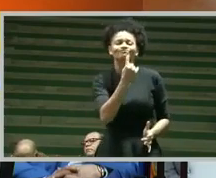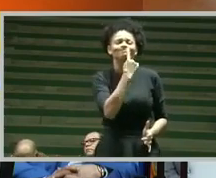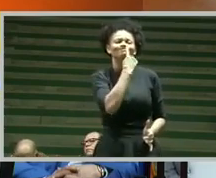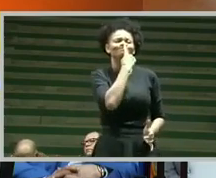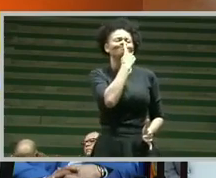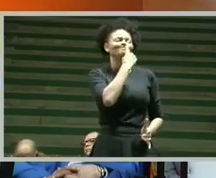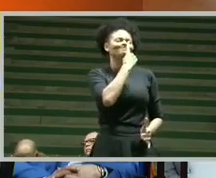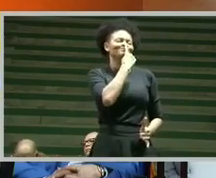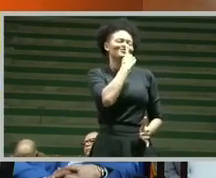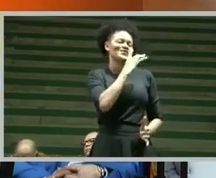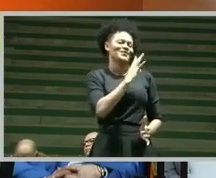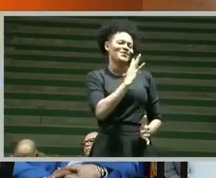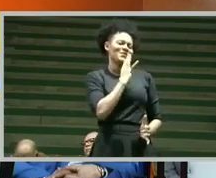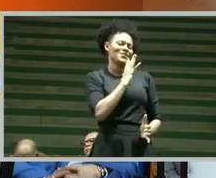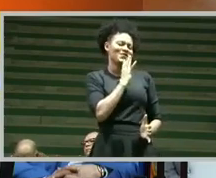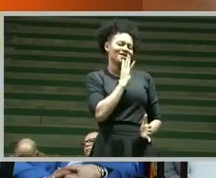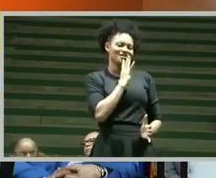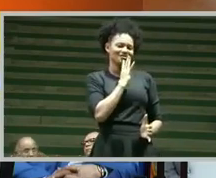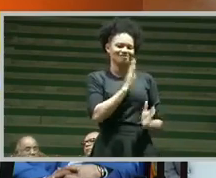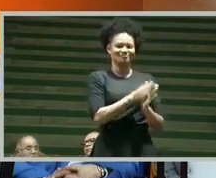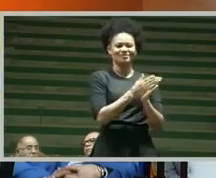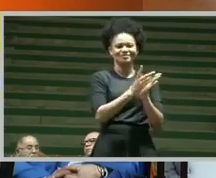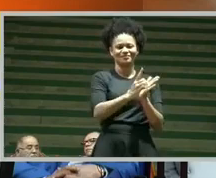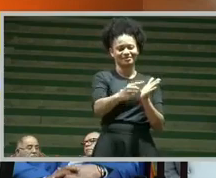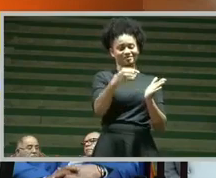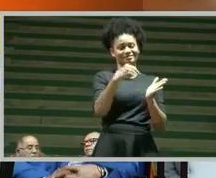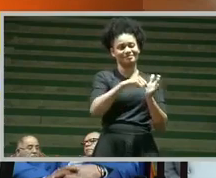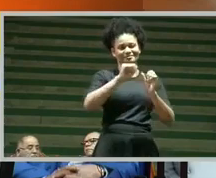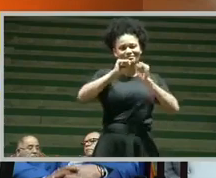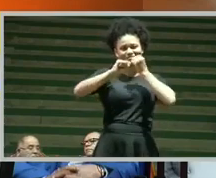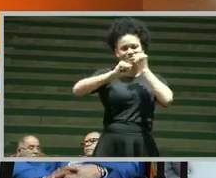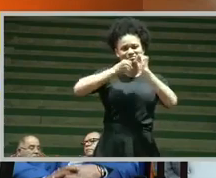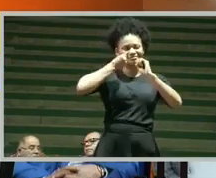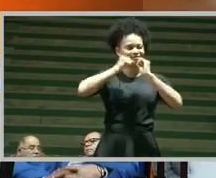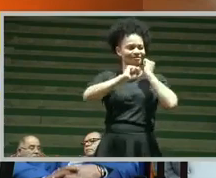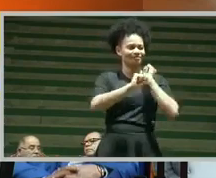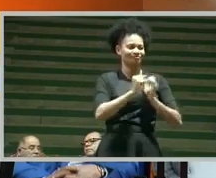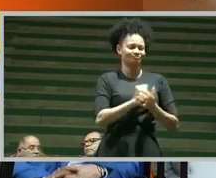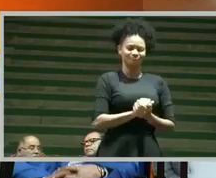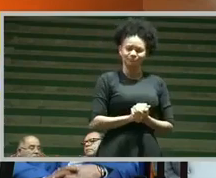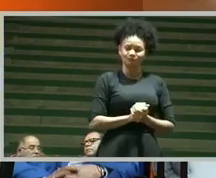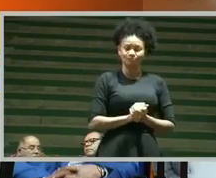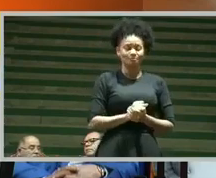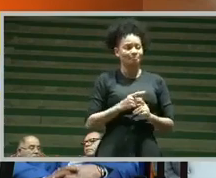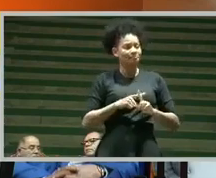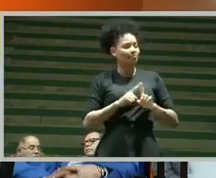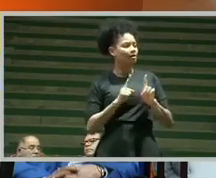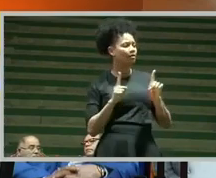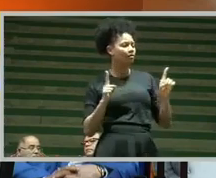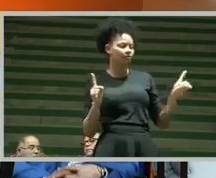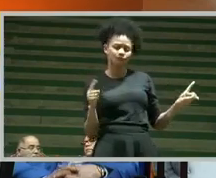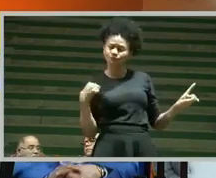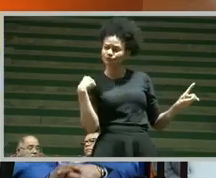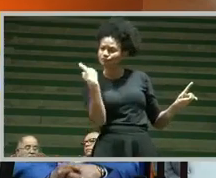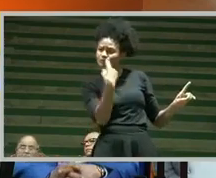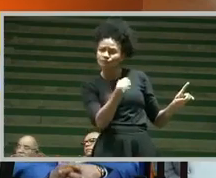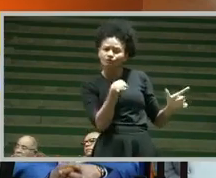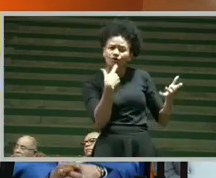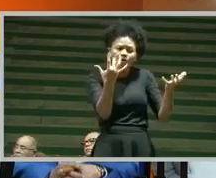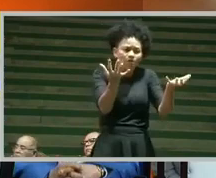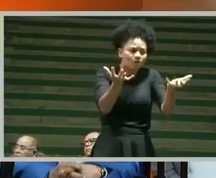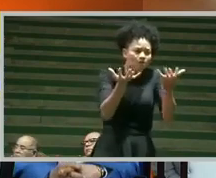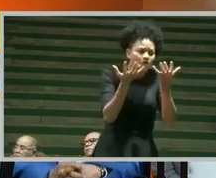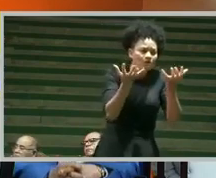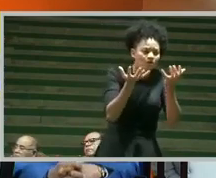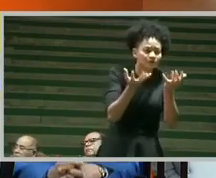familiarizados com esse salmo. Contudo, meus irmãos, se nós queremos